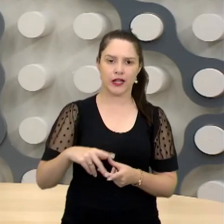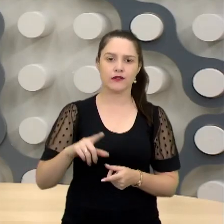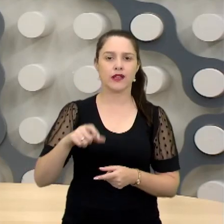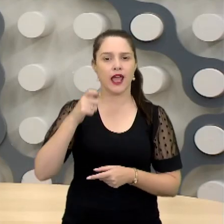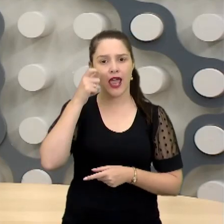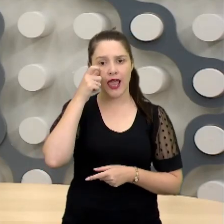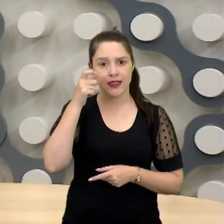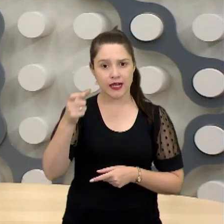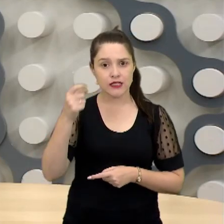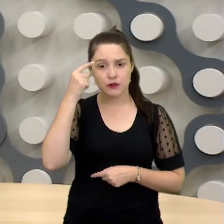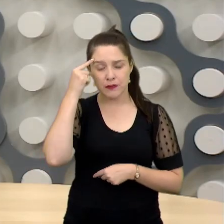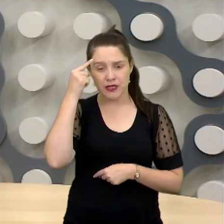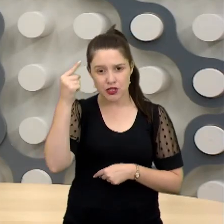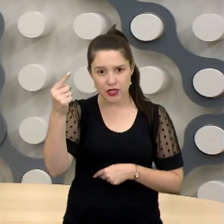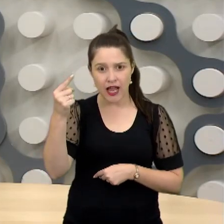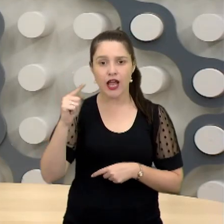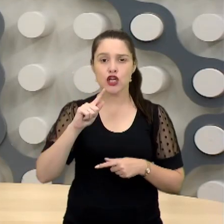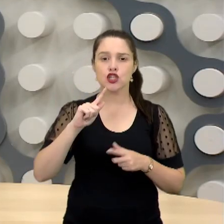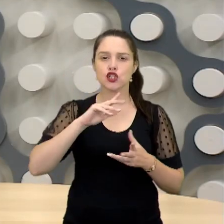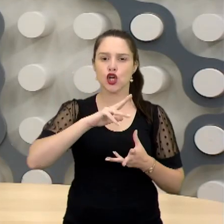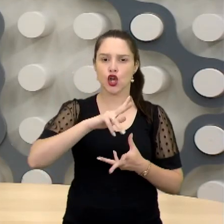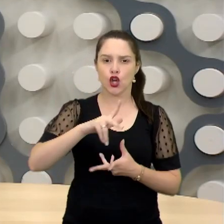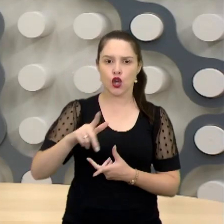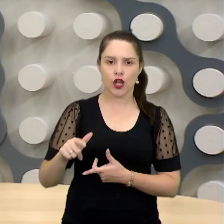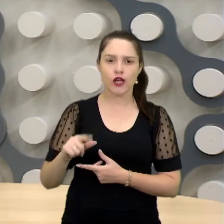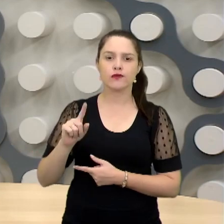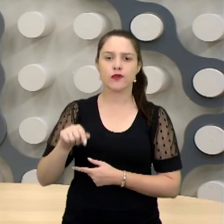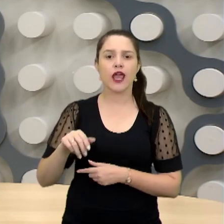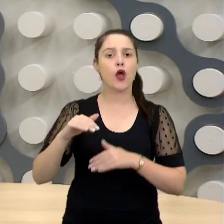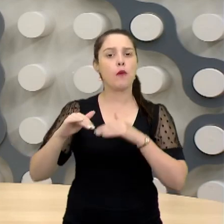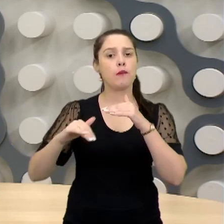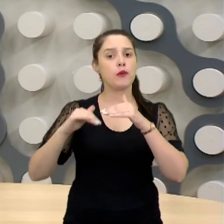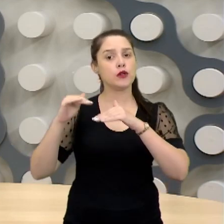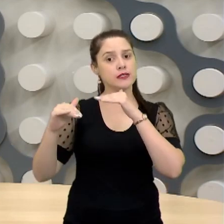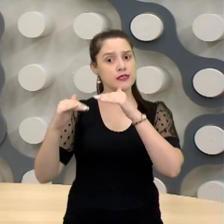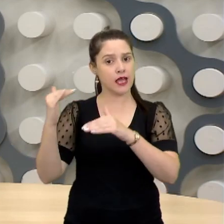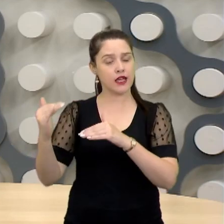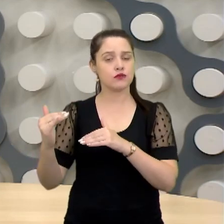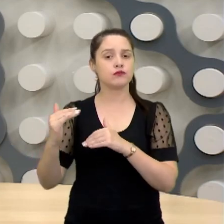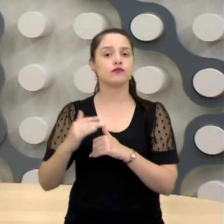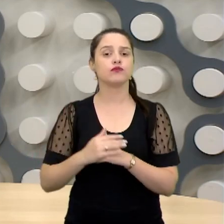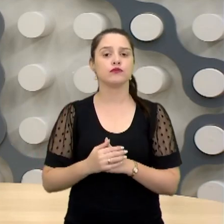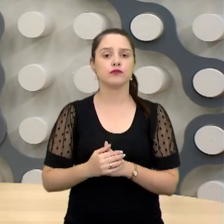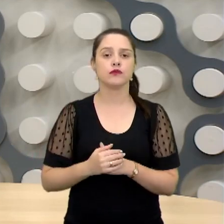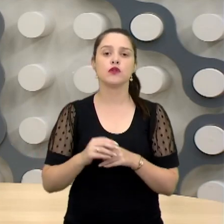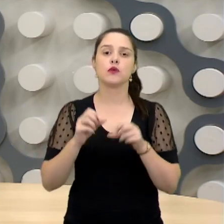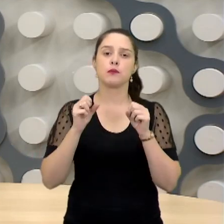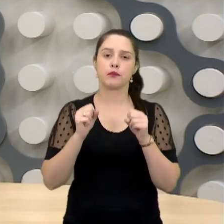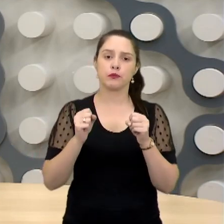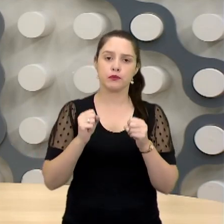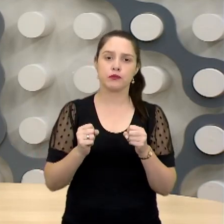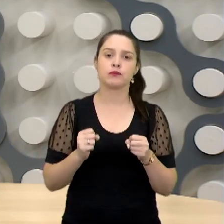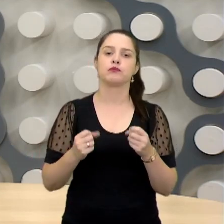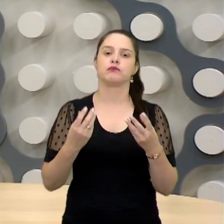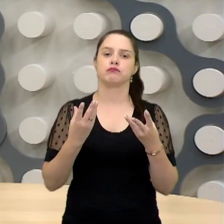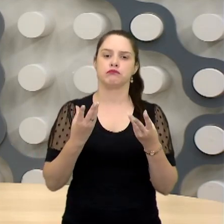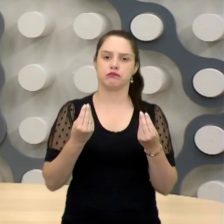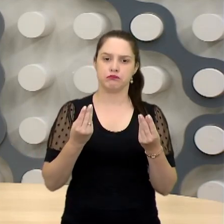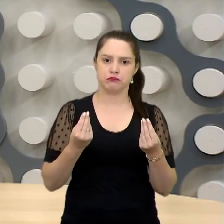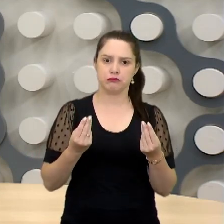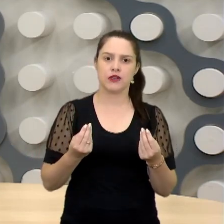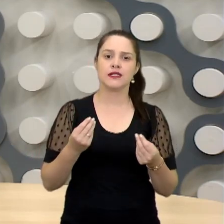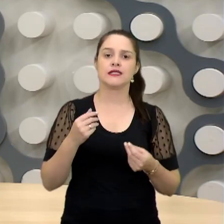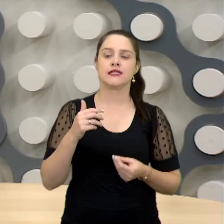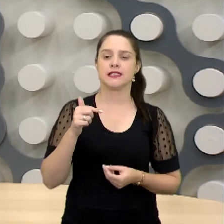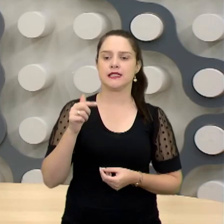a gente vê a escala do tempo geológico, o processo, que logicamente foi muito lento,